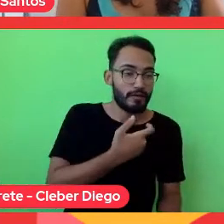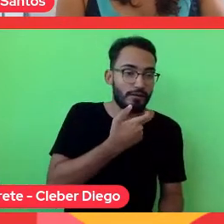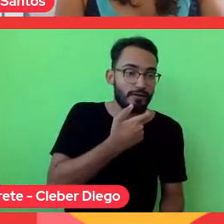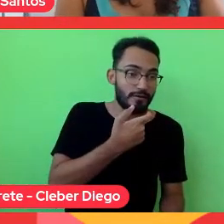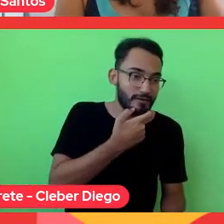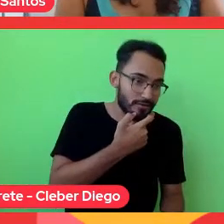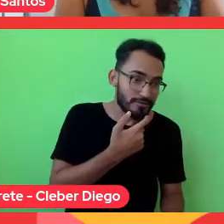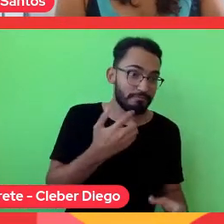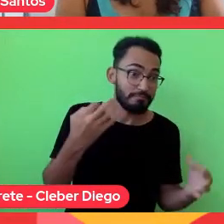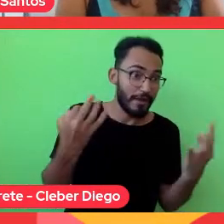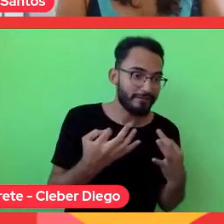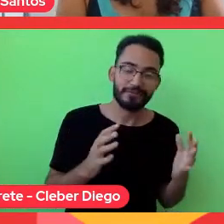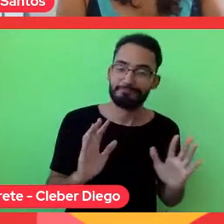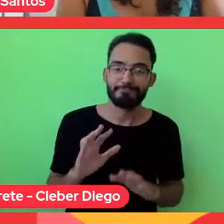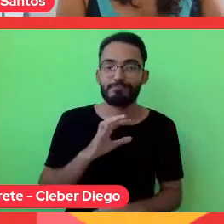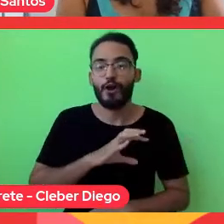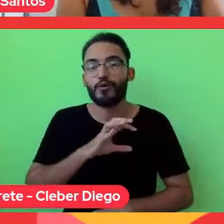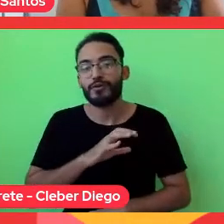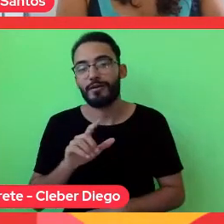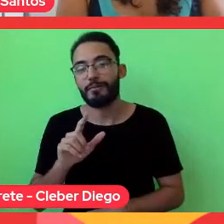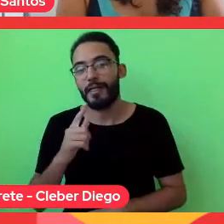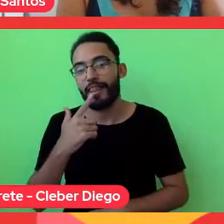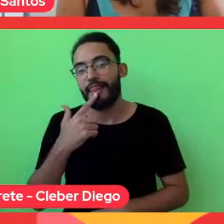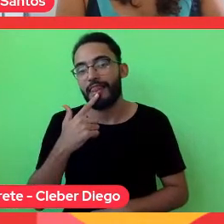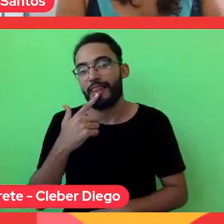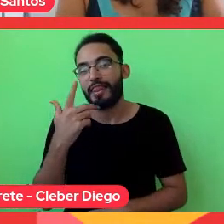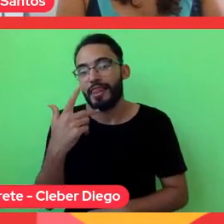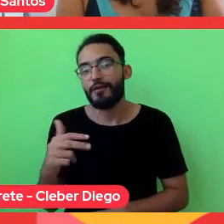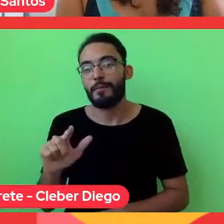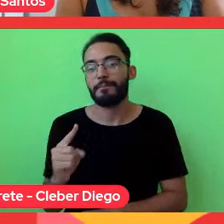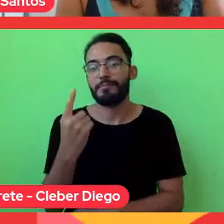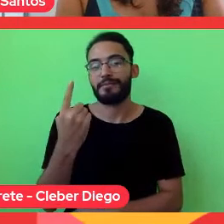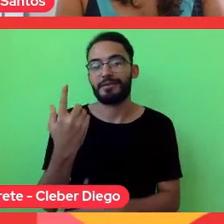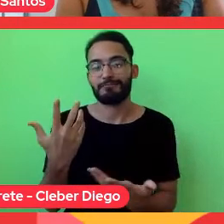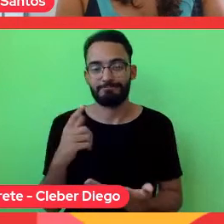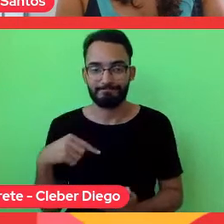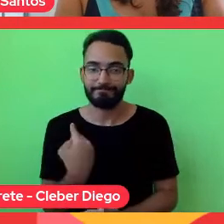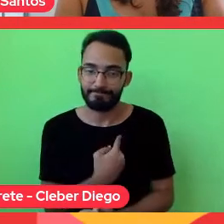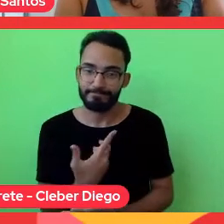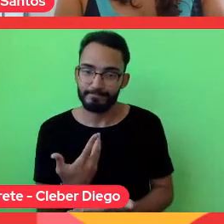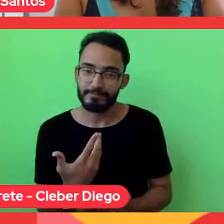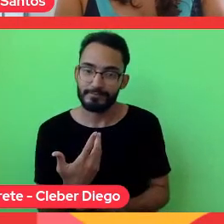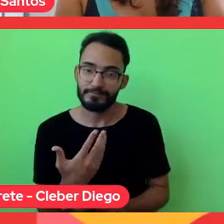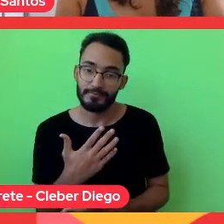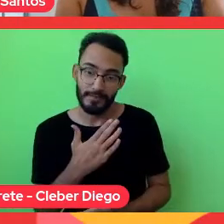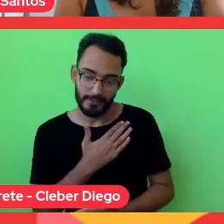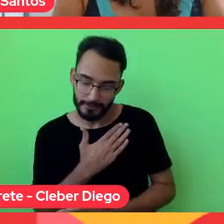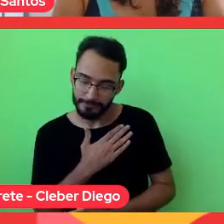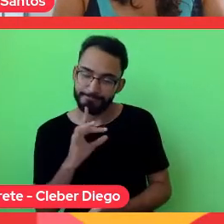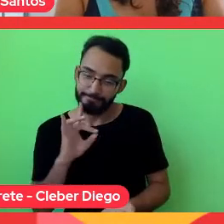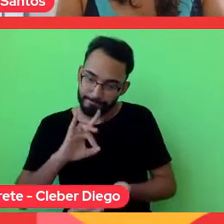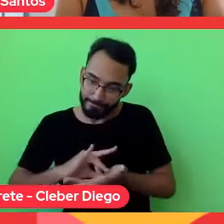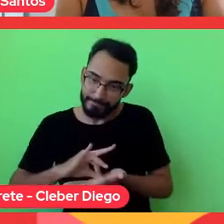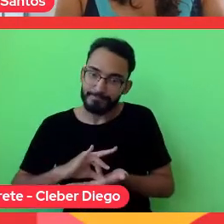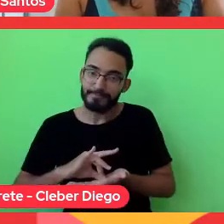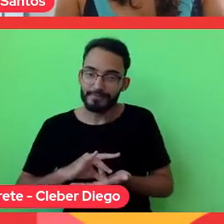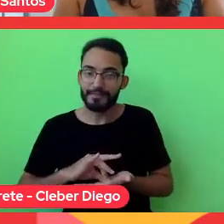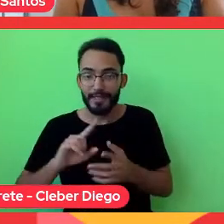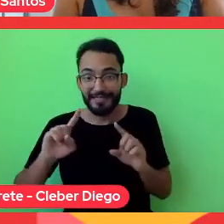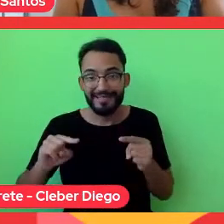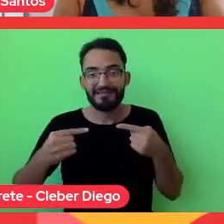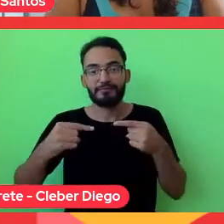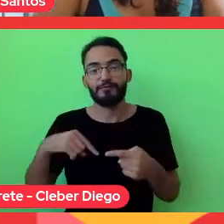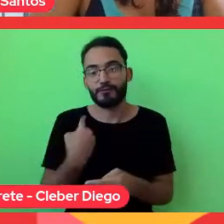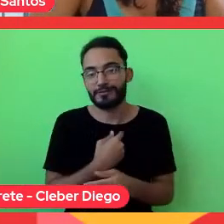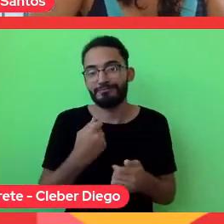está aqui fazendo o possível para se fazer entender. Então, acho não. Até essa palavra é o desafio para a gente tirar